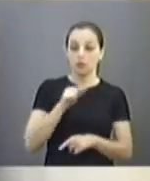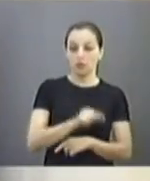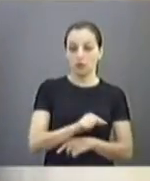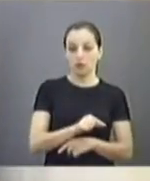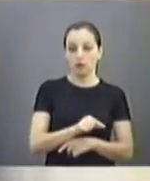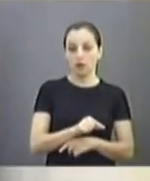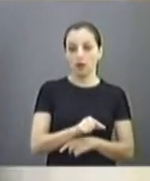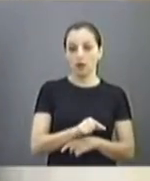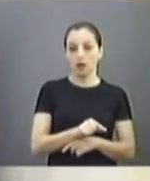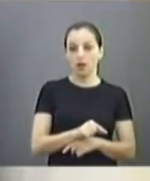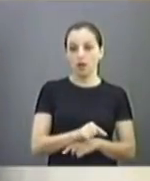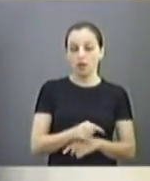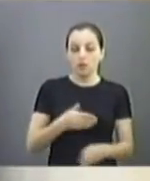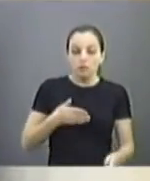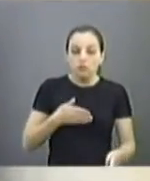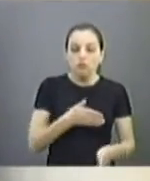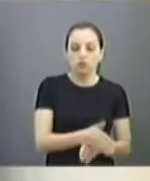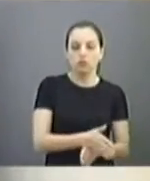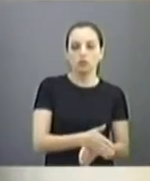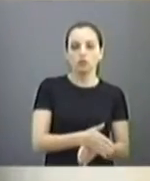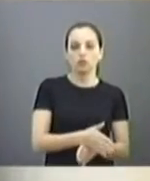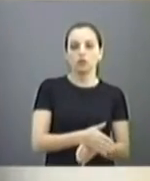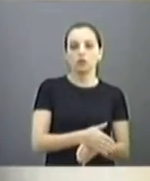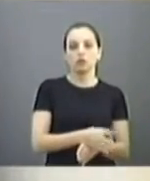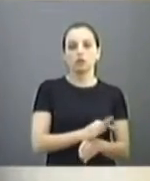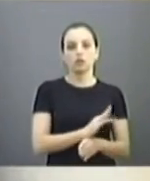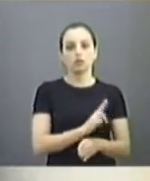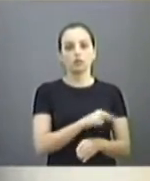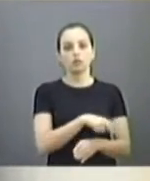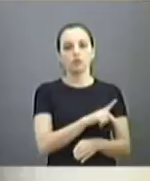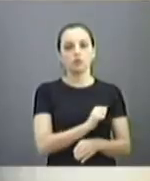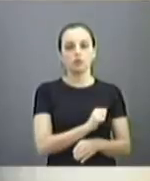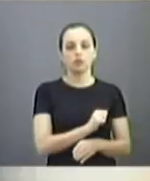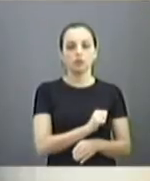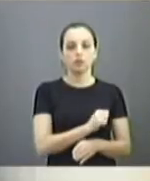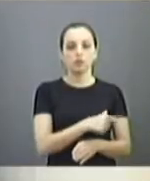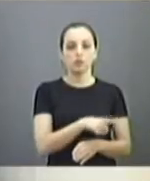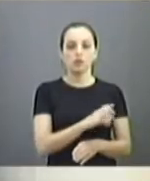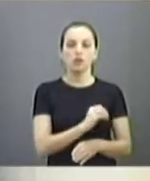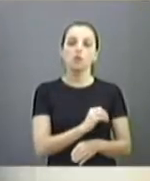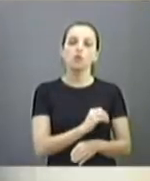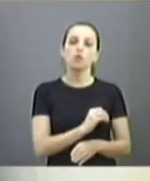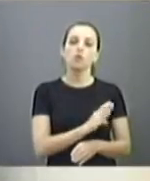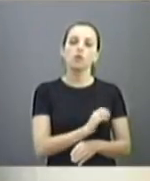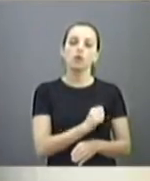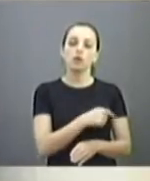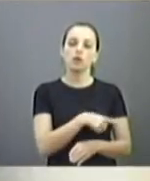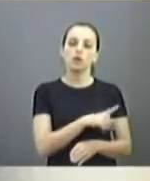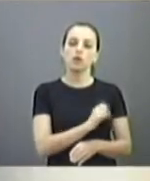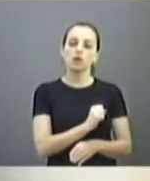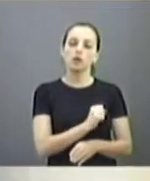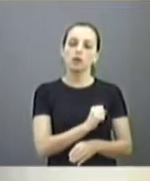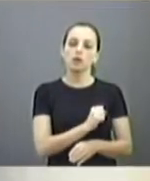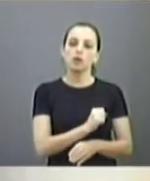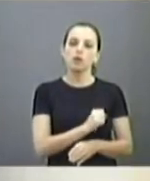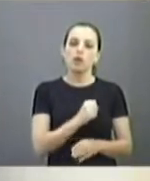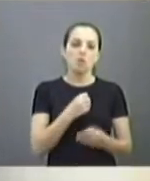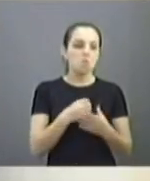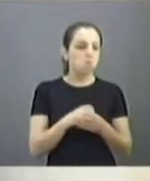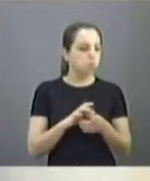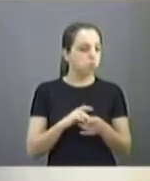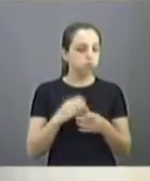impressão, chegando na Fundação Casa, se algum vereador aqui tiver a curiosidade de ir visitar, é de completo